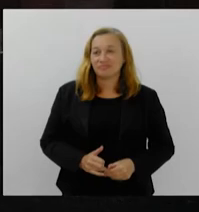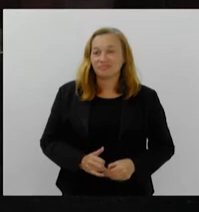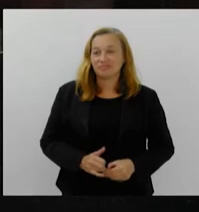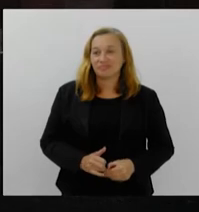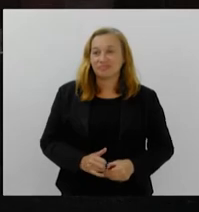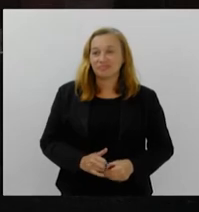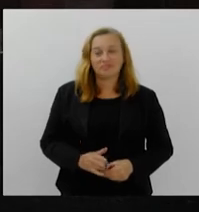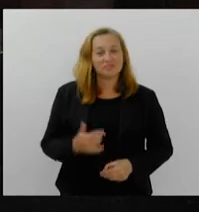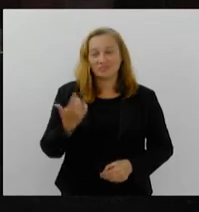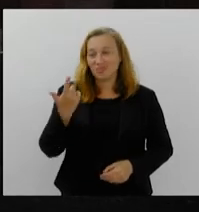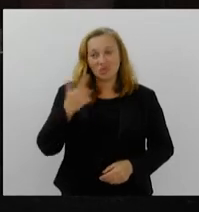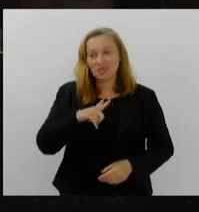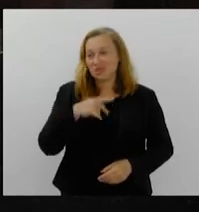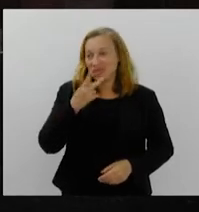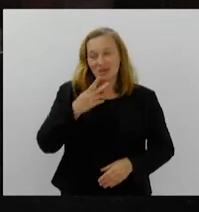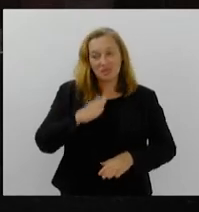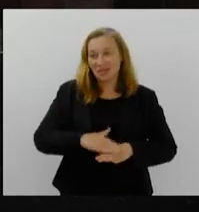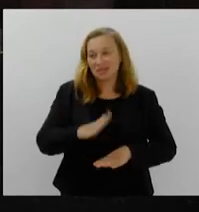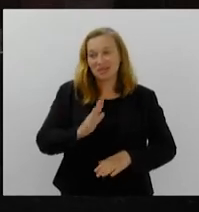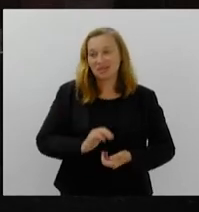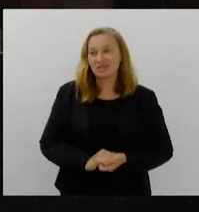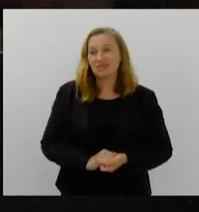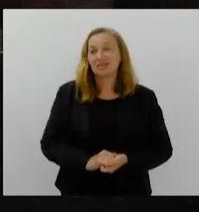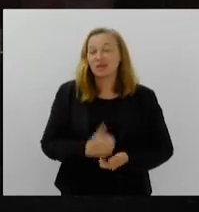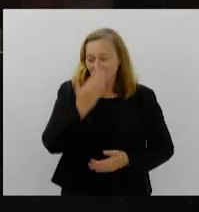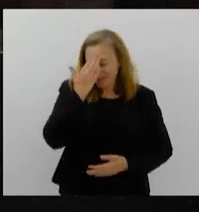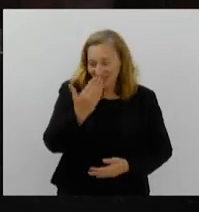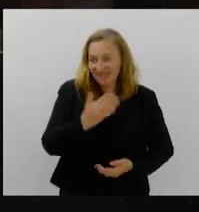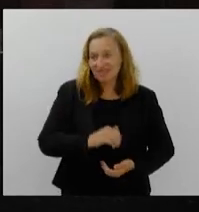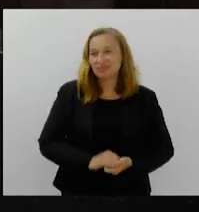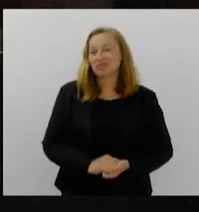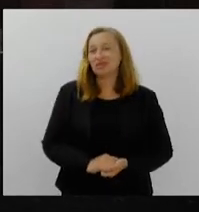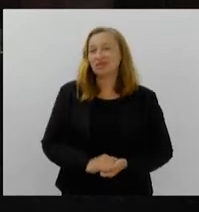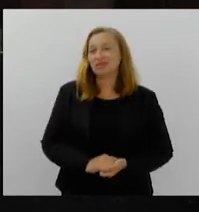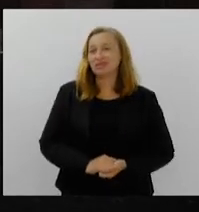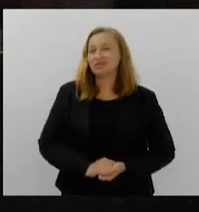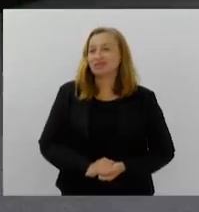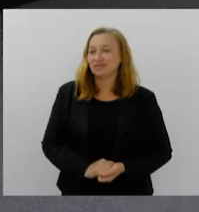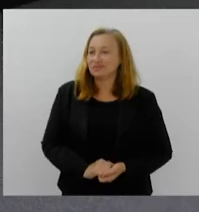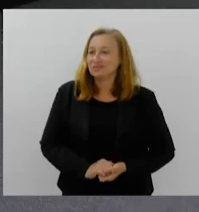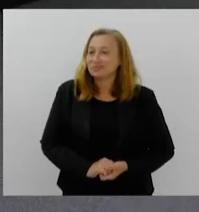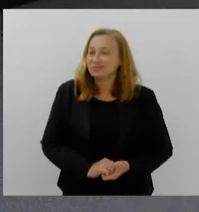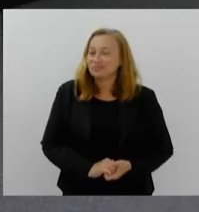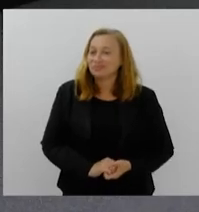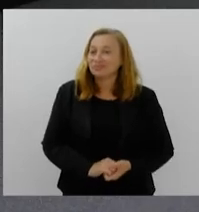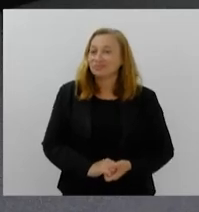Não aguento ela mais. Muito obrigado.